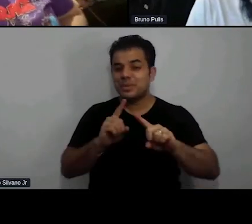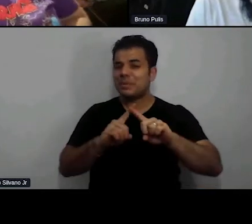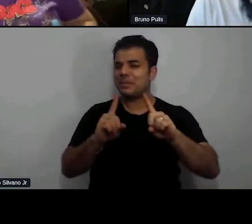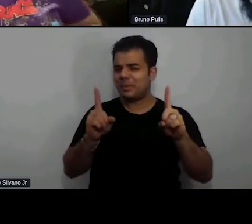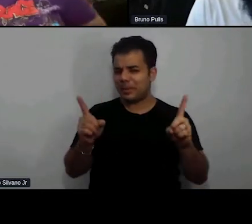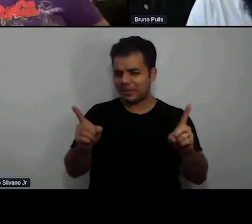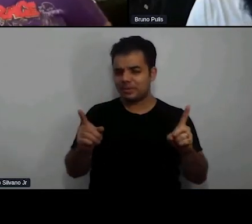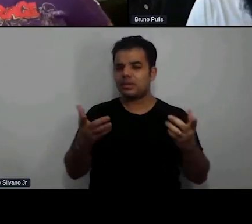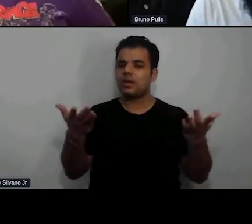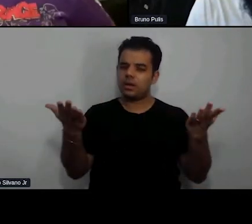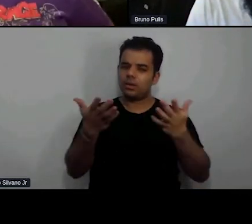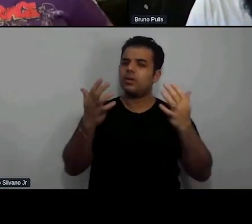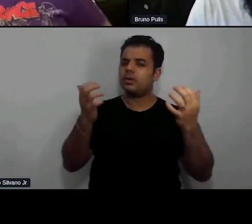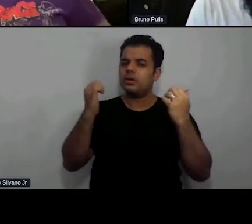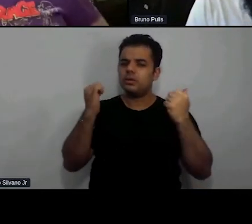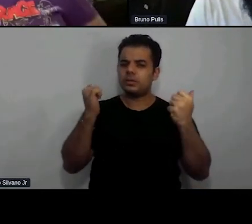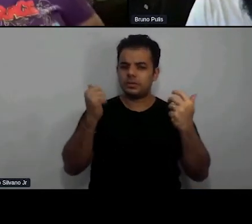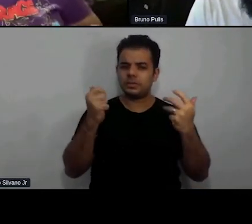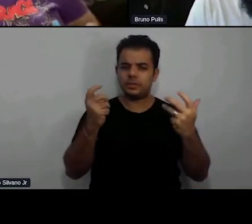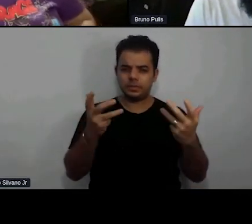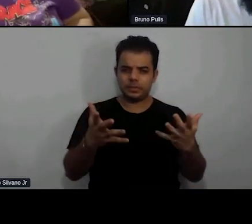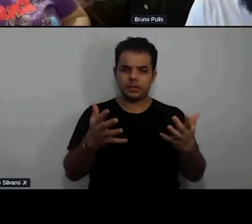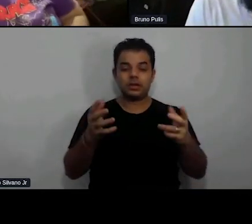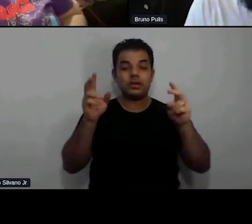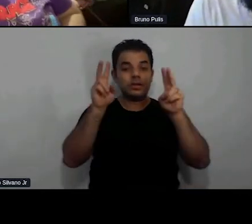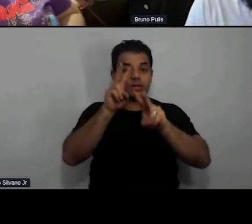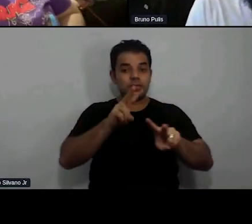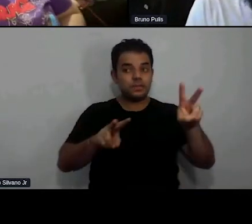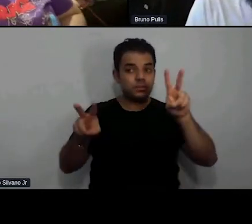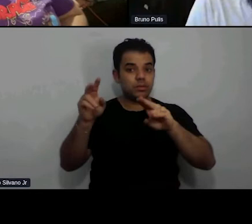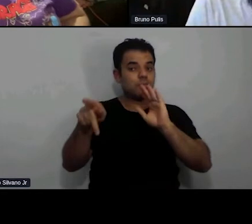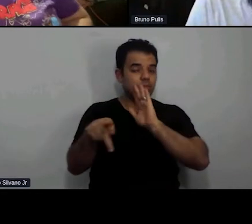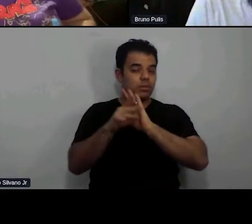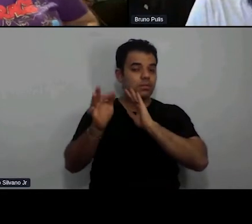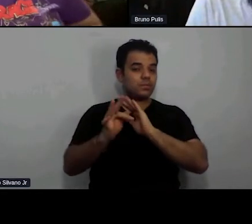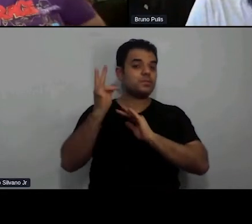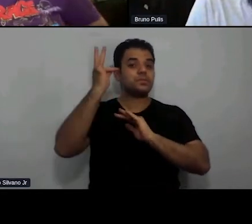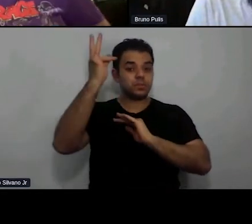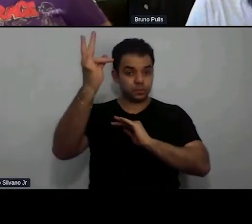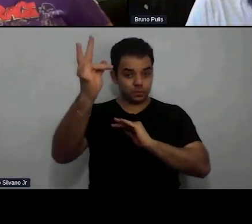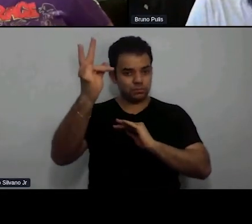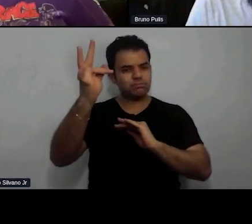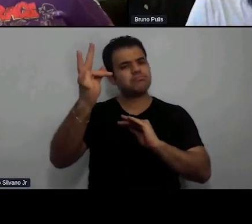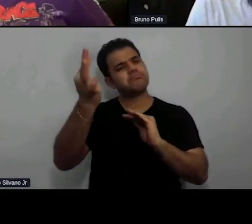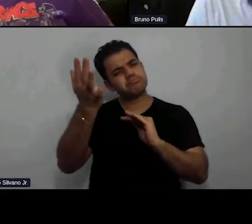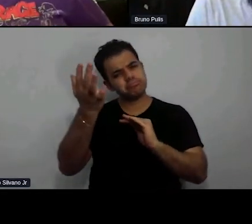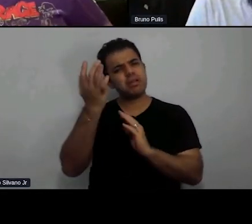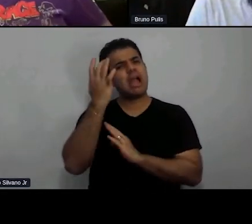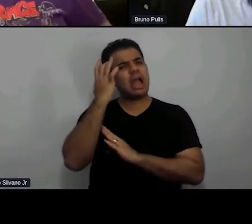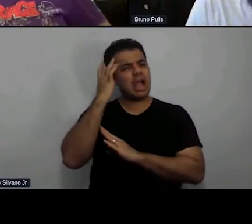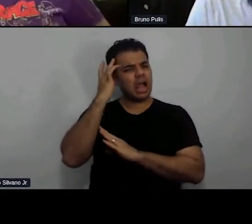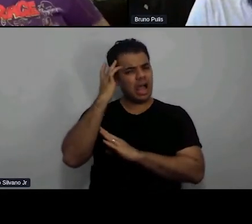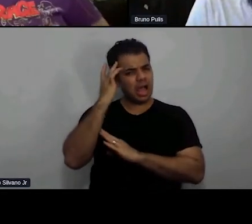trazendo uma visão para o futuro, eu creio que